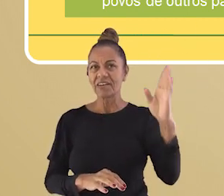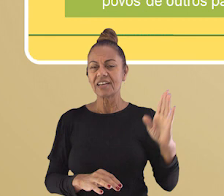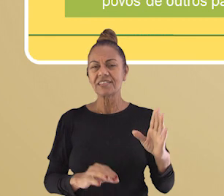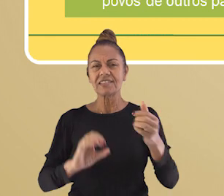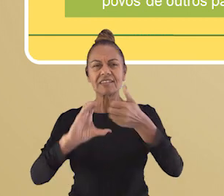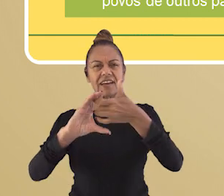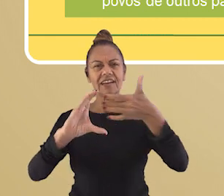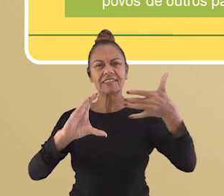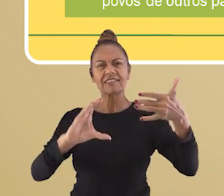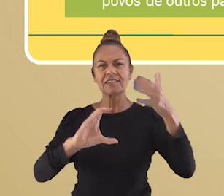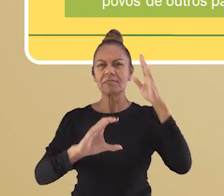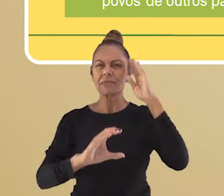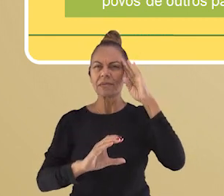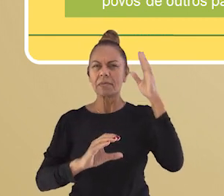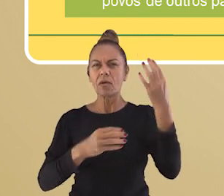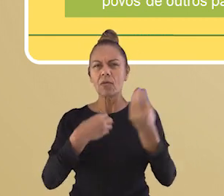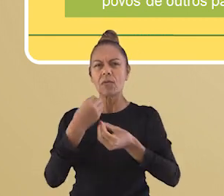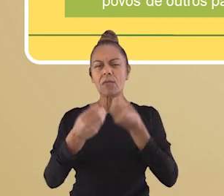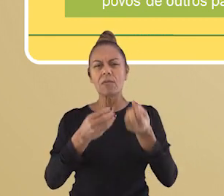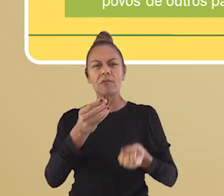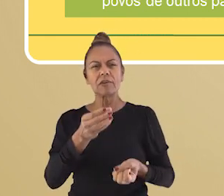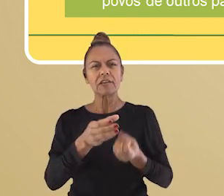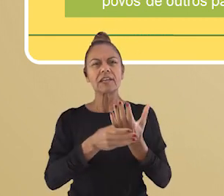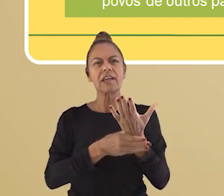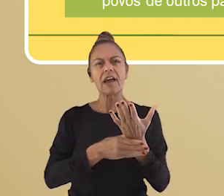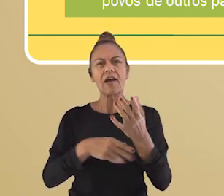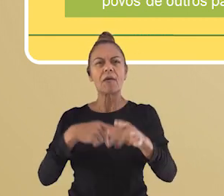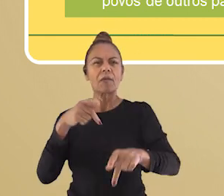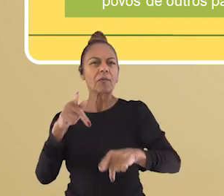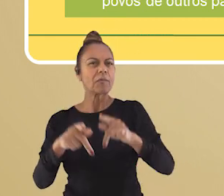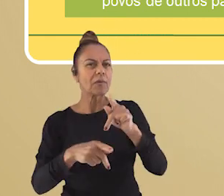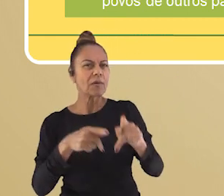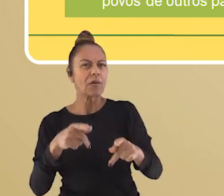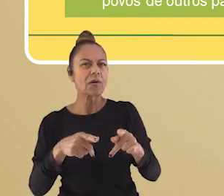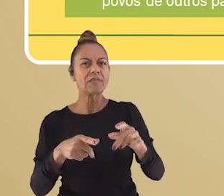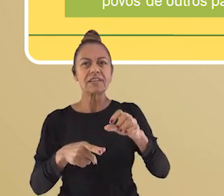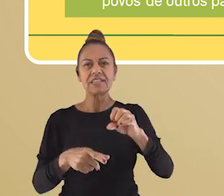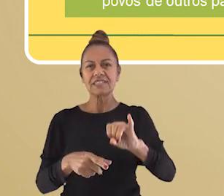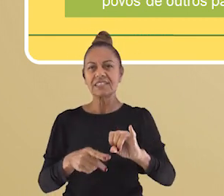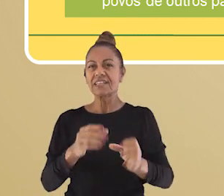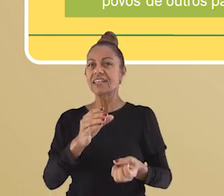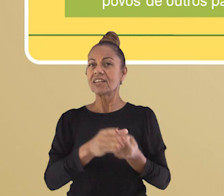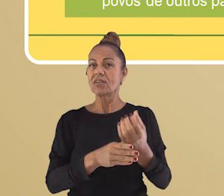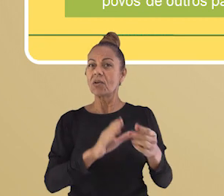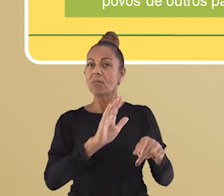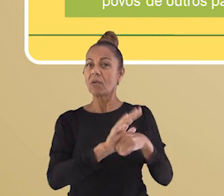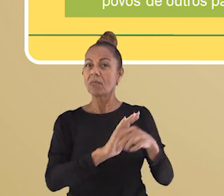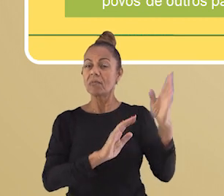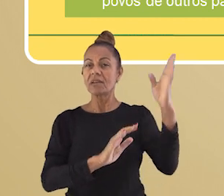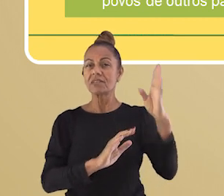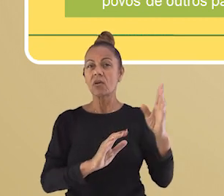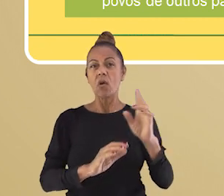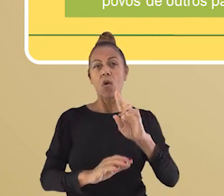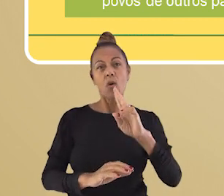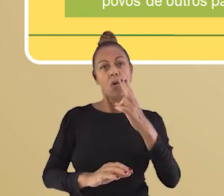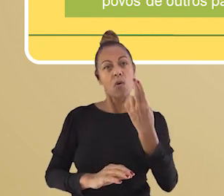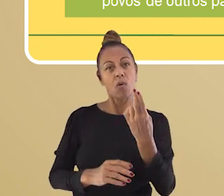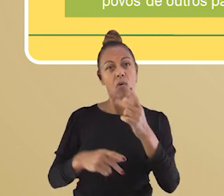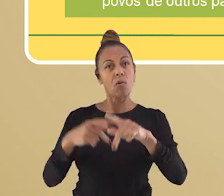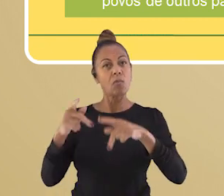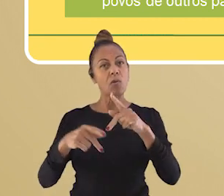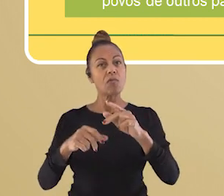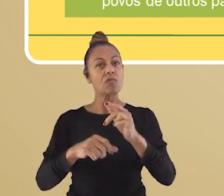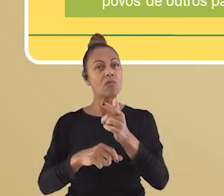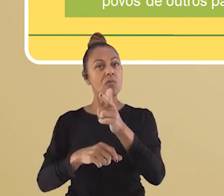principais características, como foi criada, por quais povos, se nasceu no Brasil ou foi trazida por povos